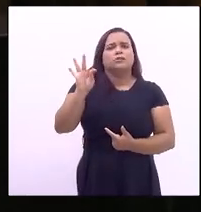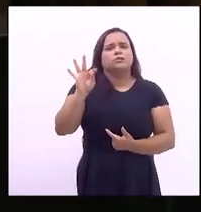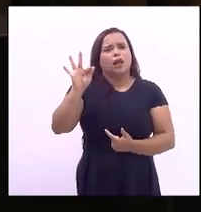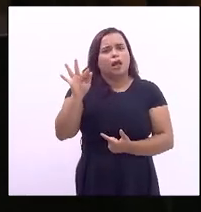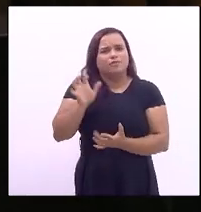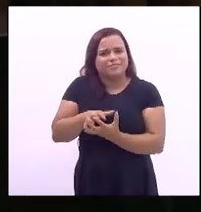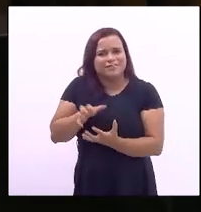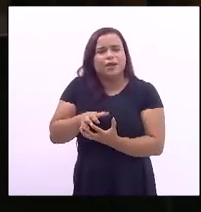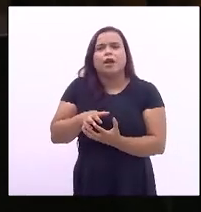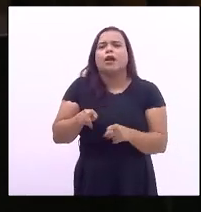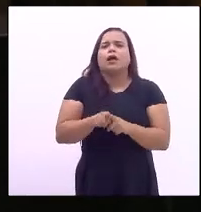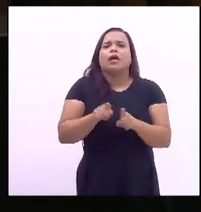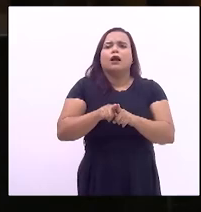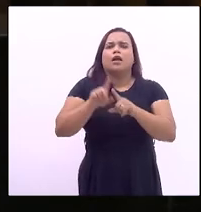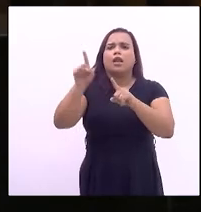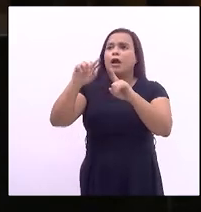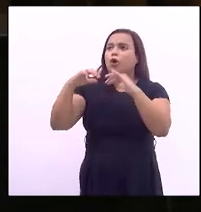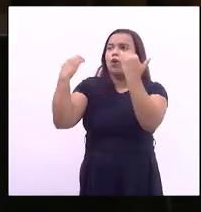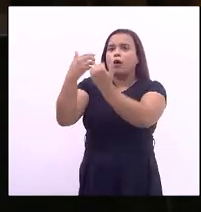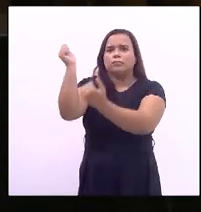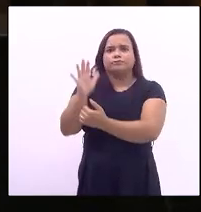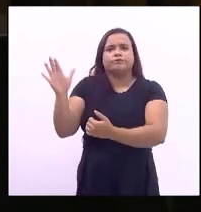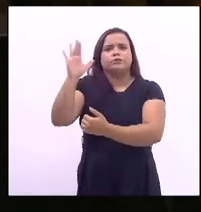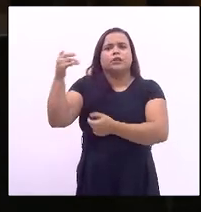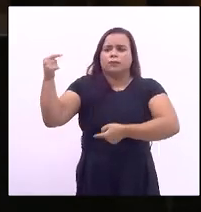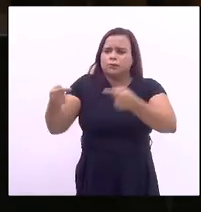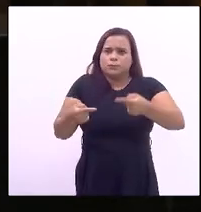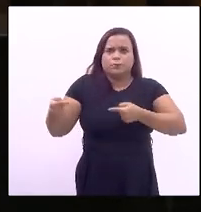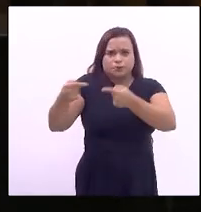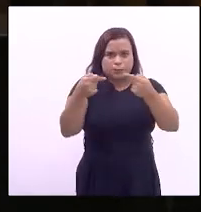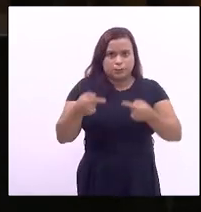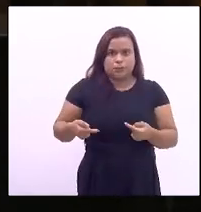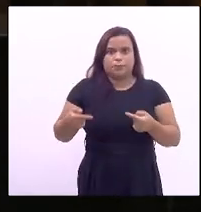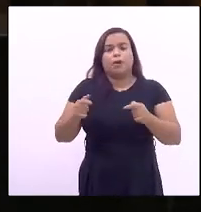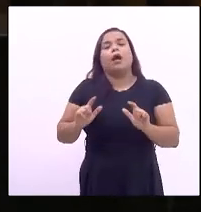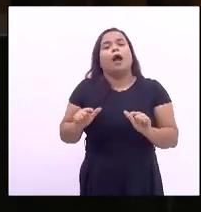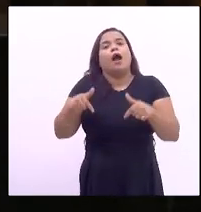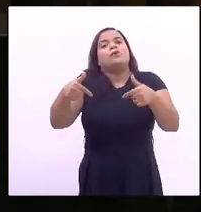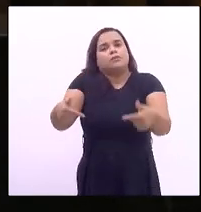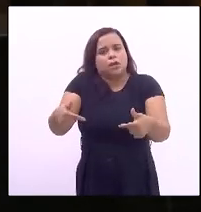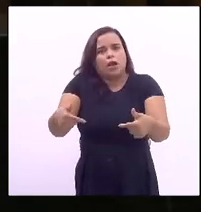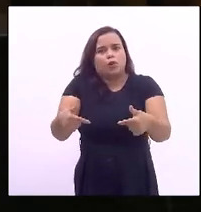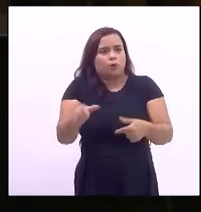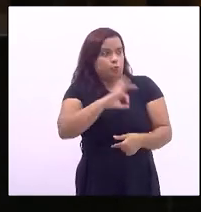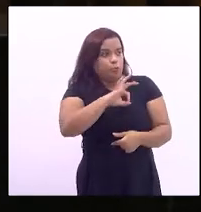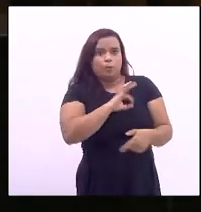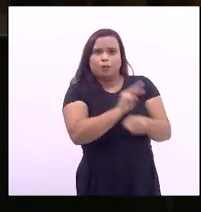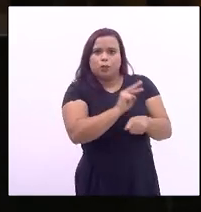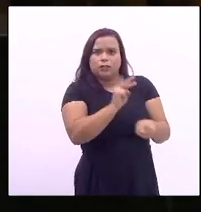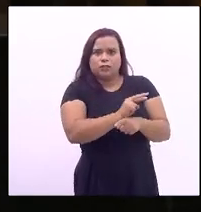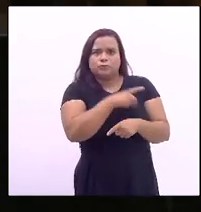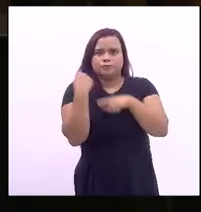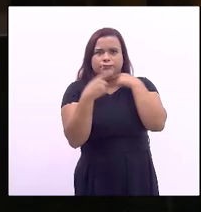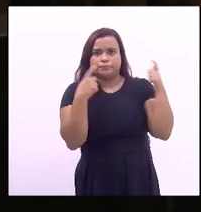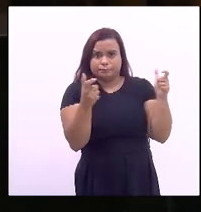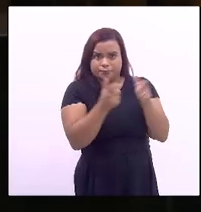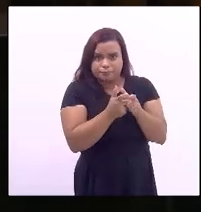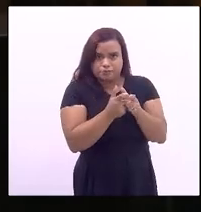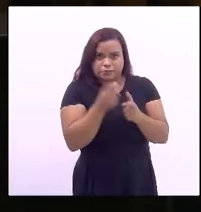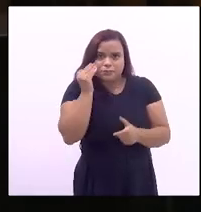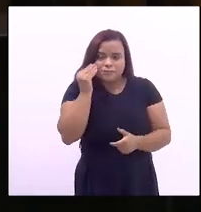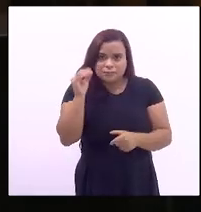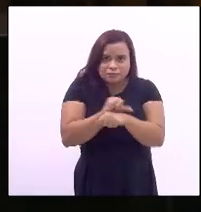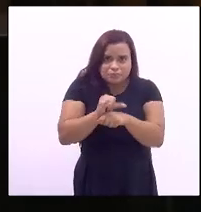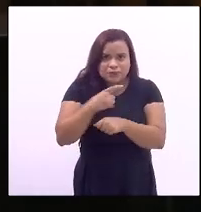Congresso também uma forma ou medidas para diminuir a mortalidade policial em